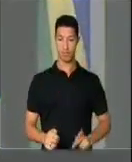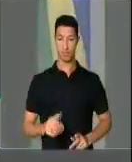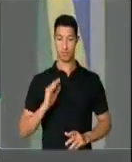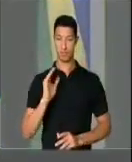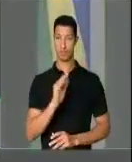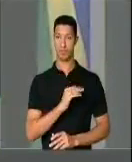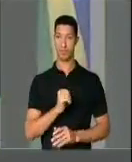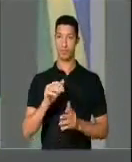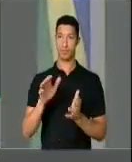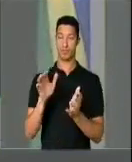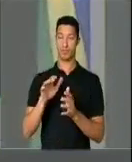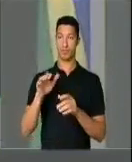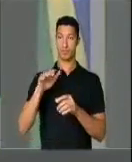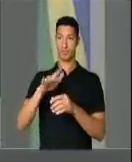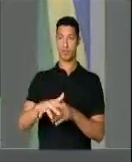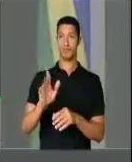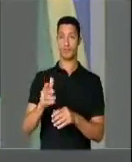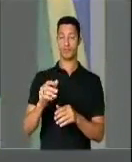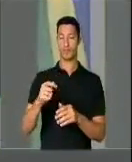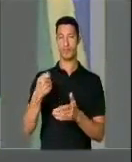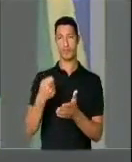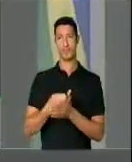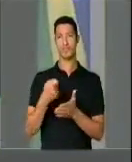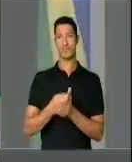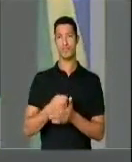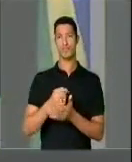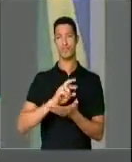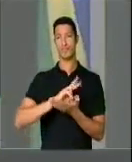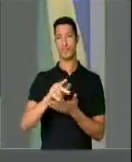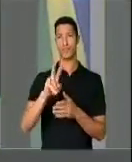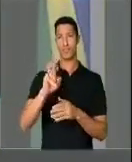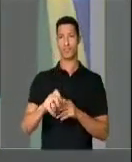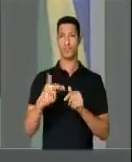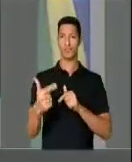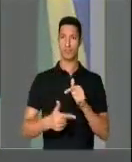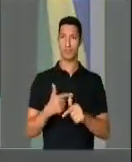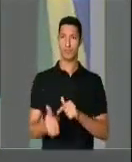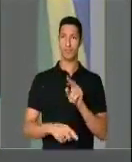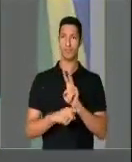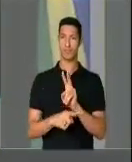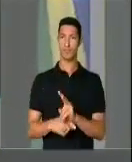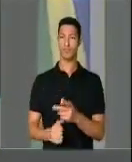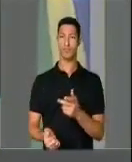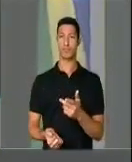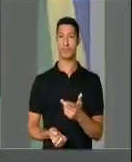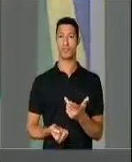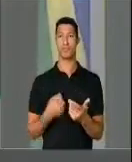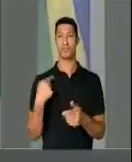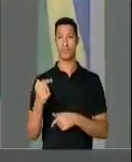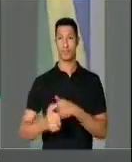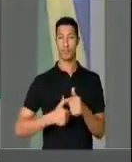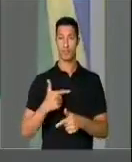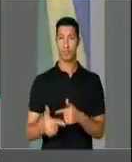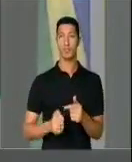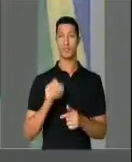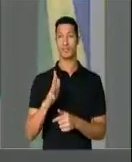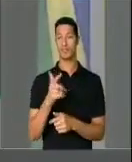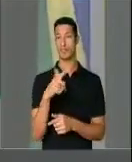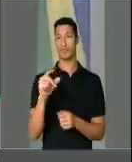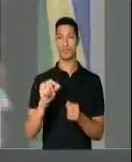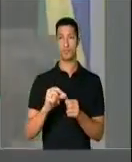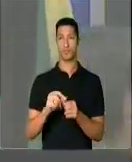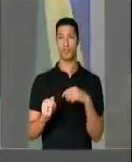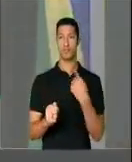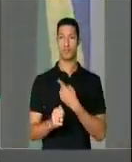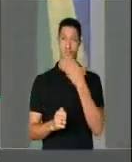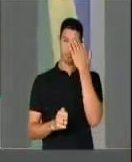da Comissão das Enchentes. Lá cobri muito e por diversas vezes um trabalho de prevenção. Esse trabalho de prevenção ele não foi